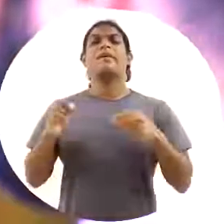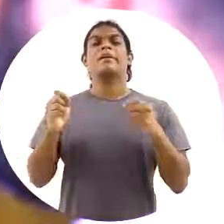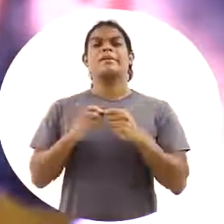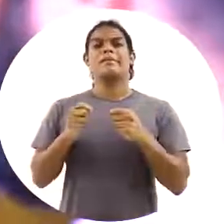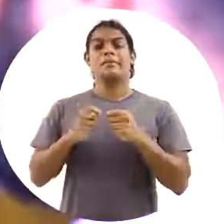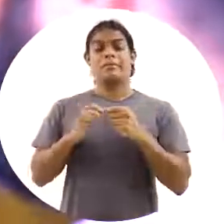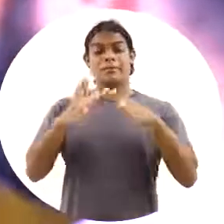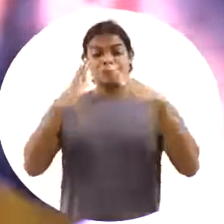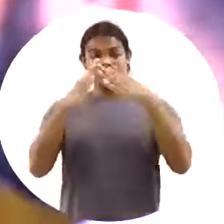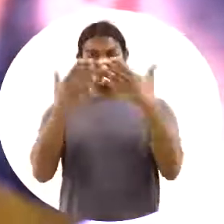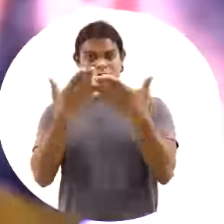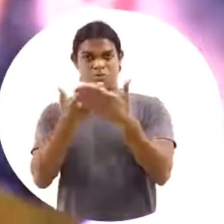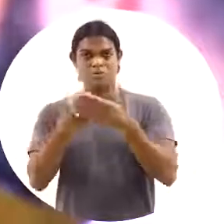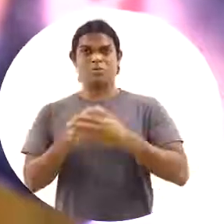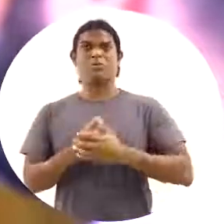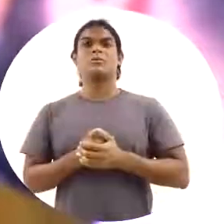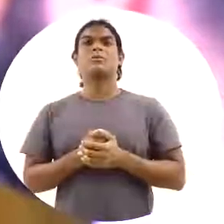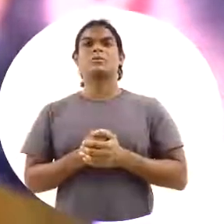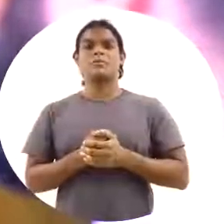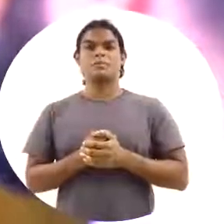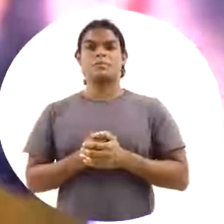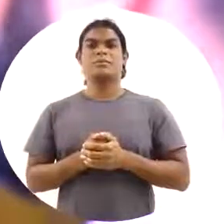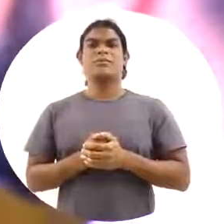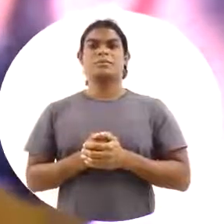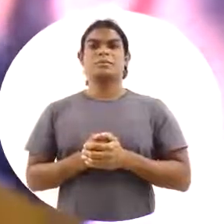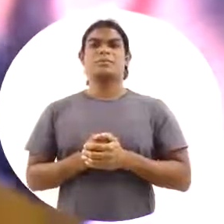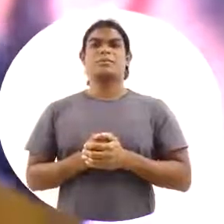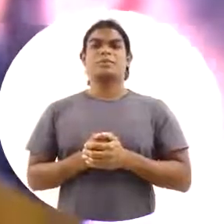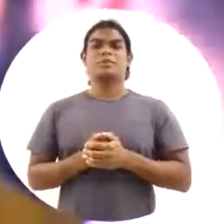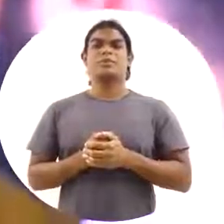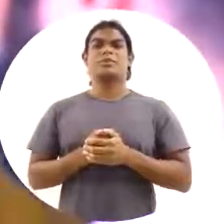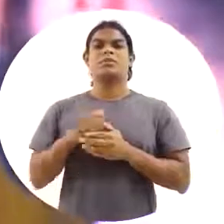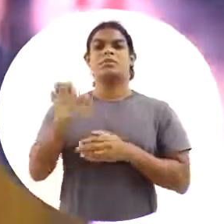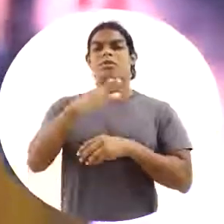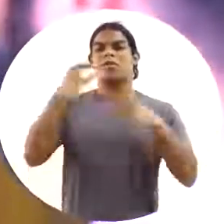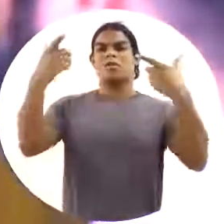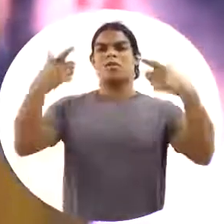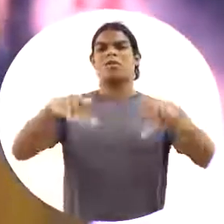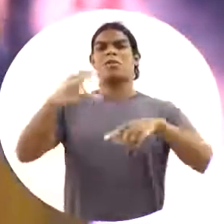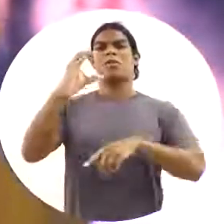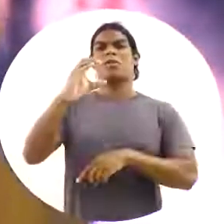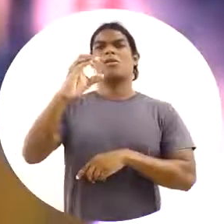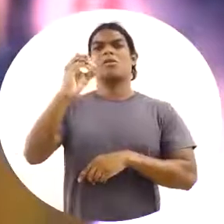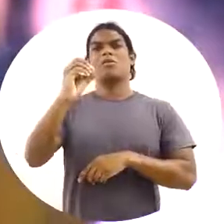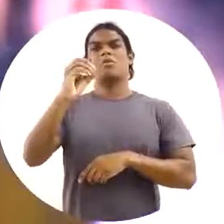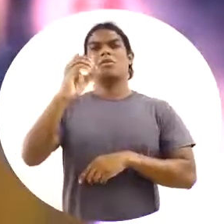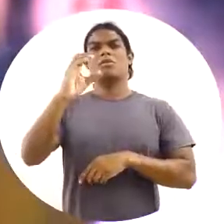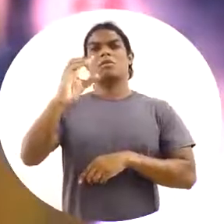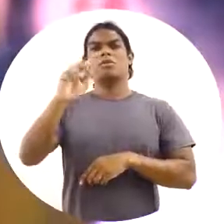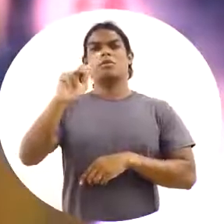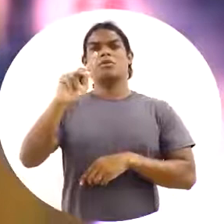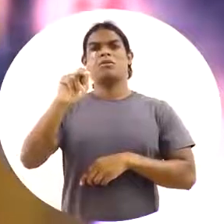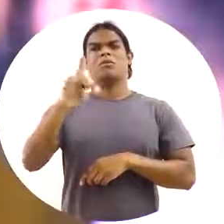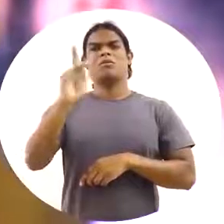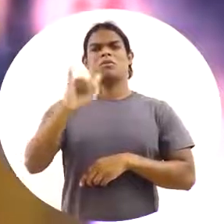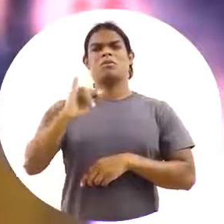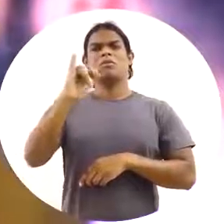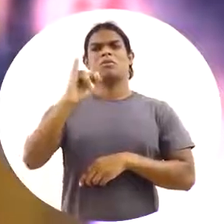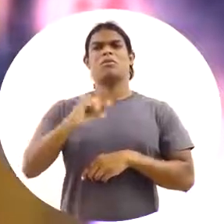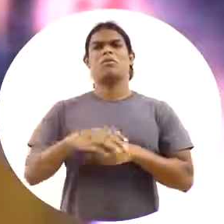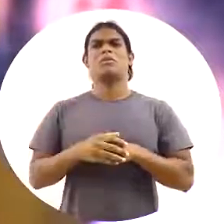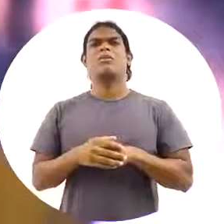gente fez foi uma escola, na real, né? Foi uma escola localizada no Coque, uma escola que